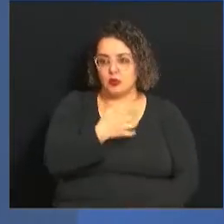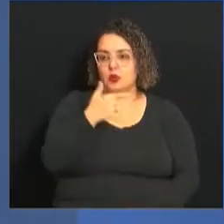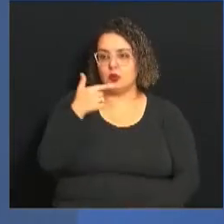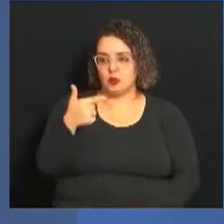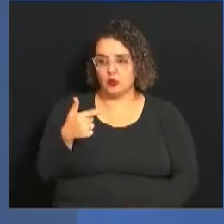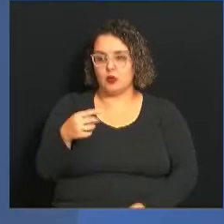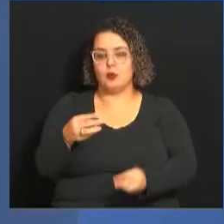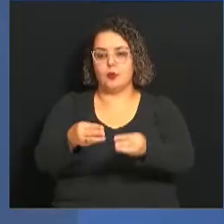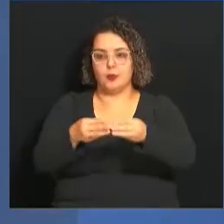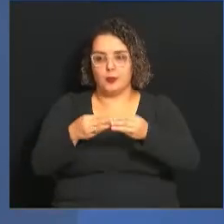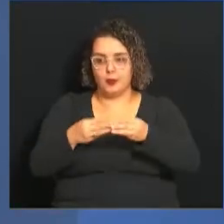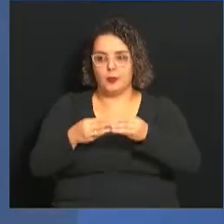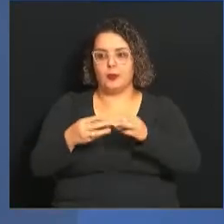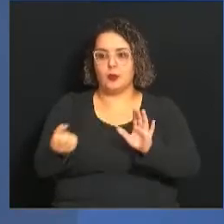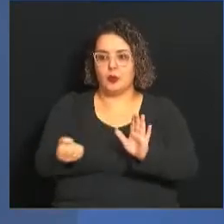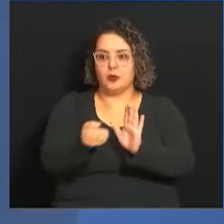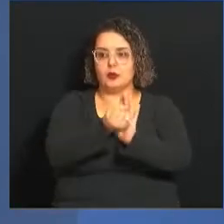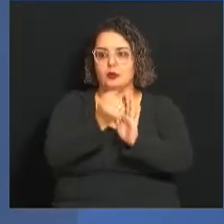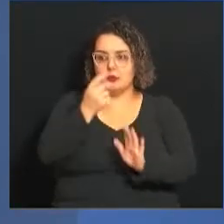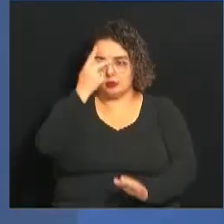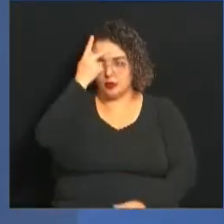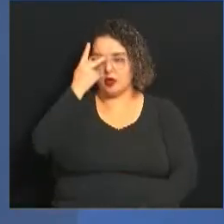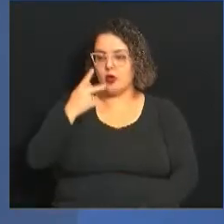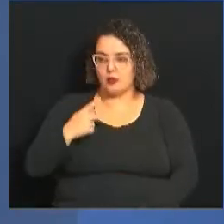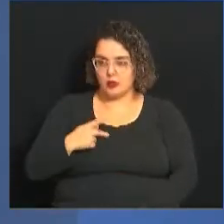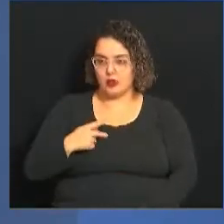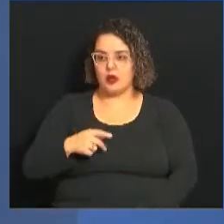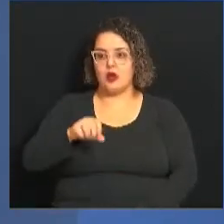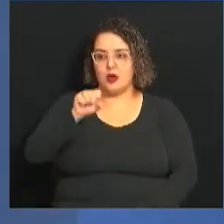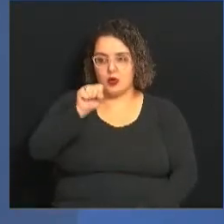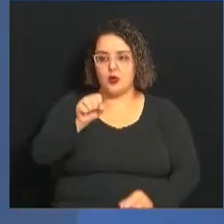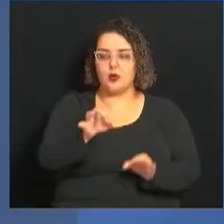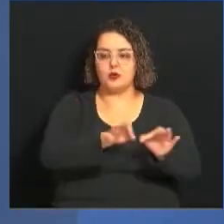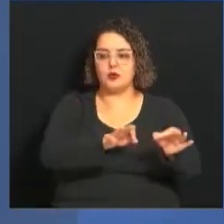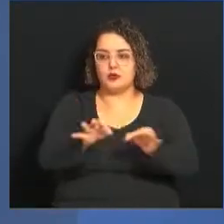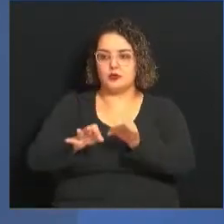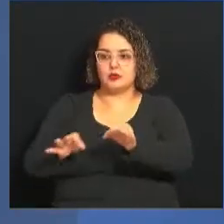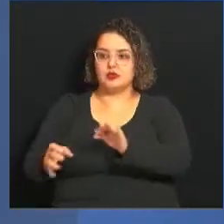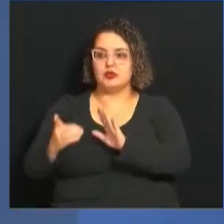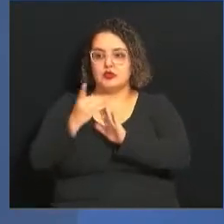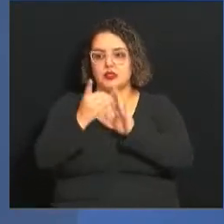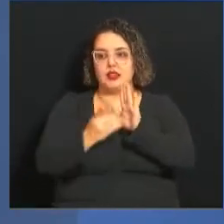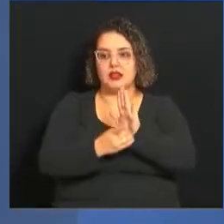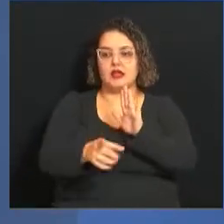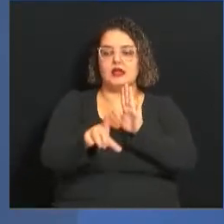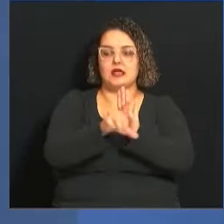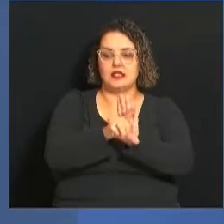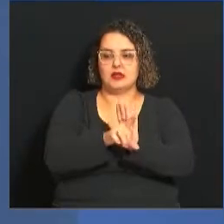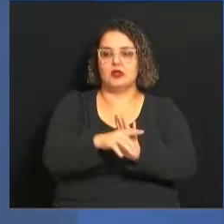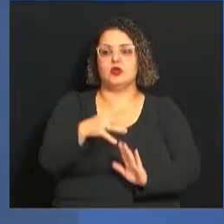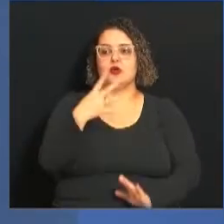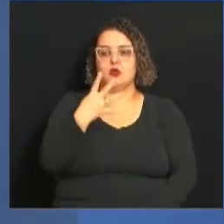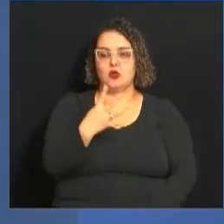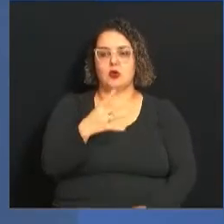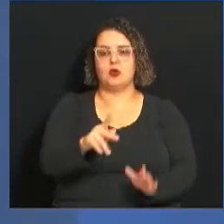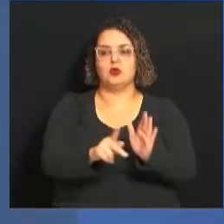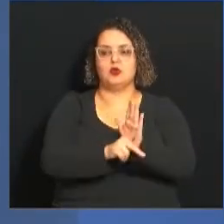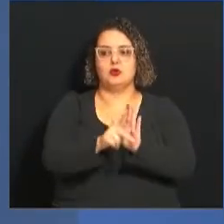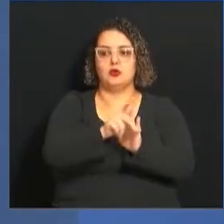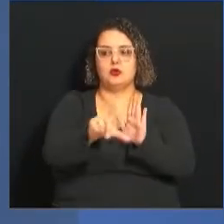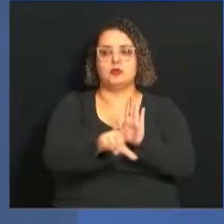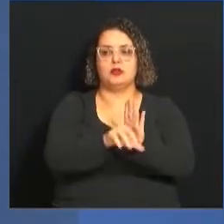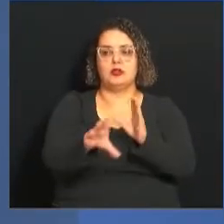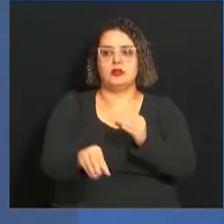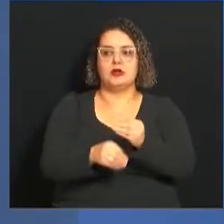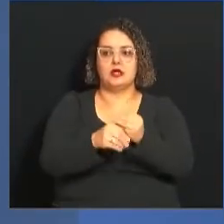moções protocoladas de sua autoria, 8 projetos de decreto legislativo, 4 projetos de lei complementar,